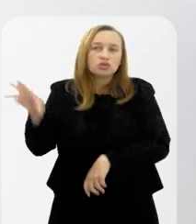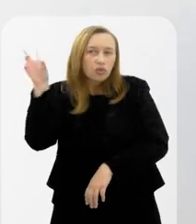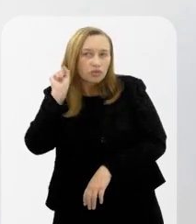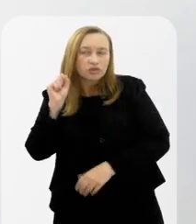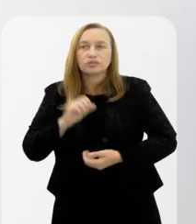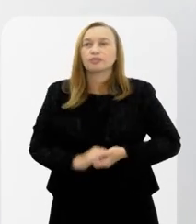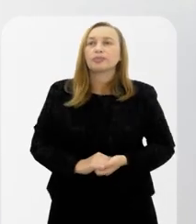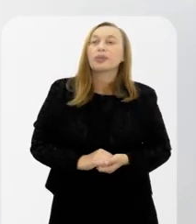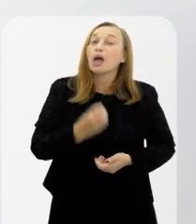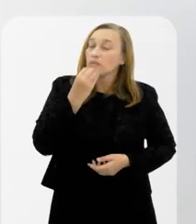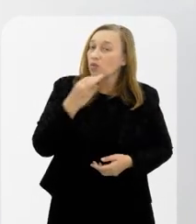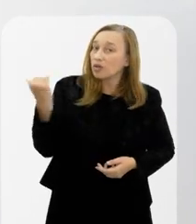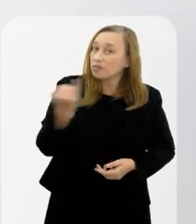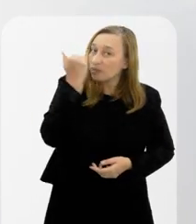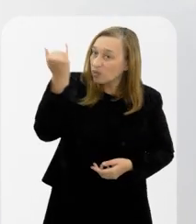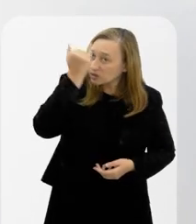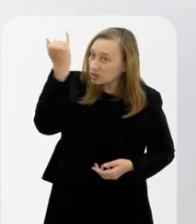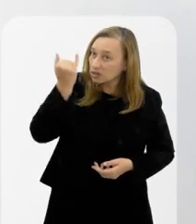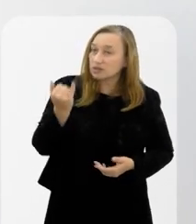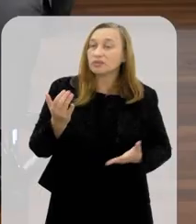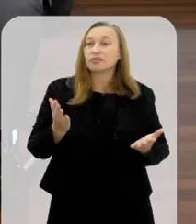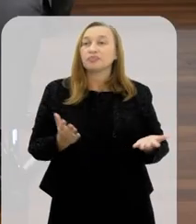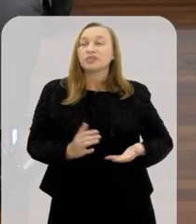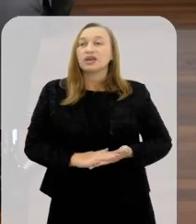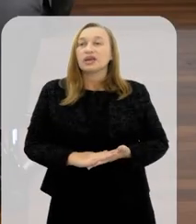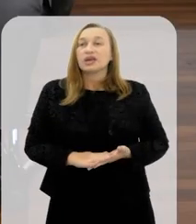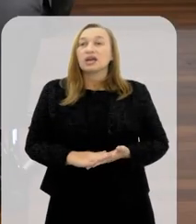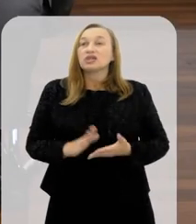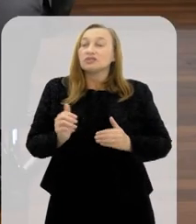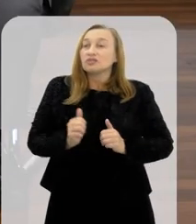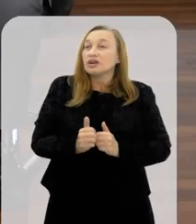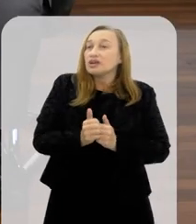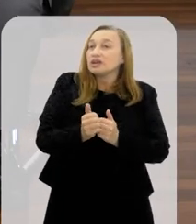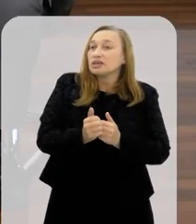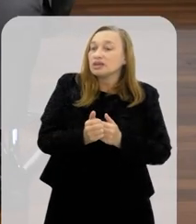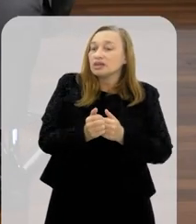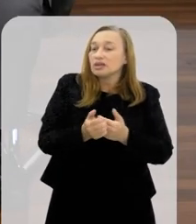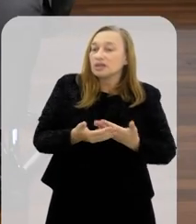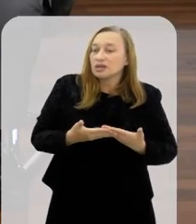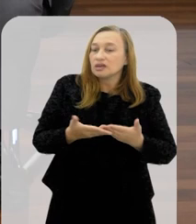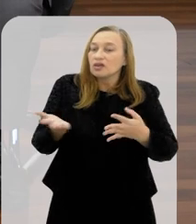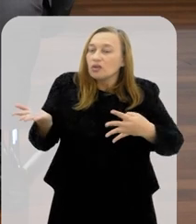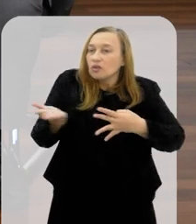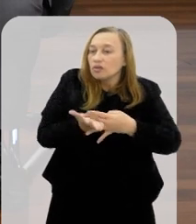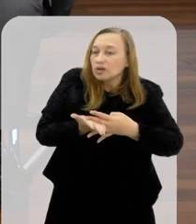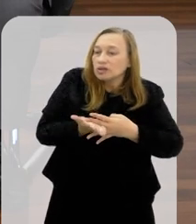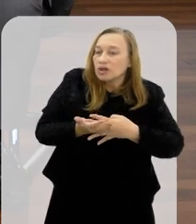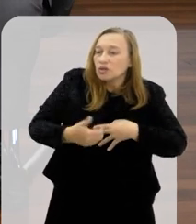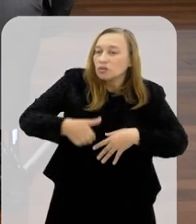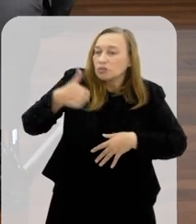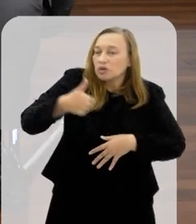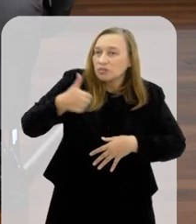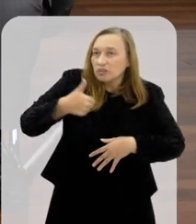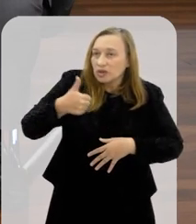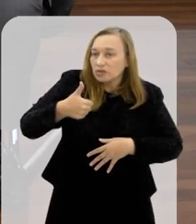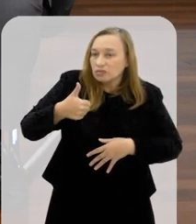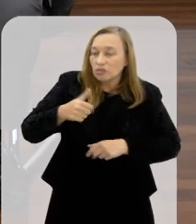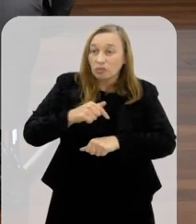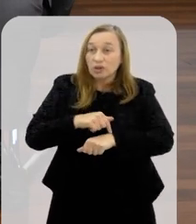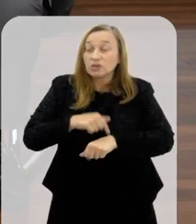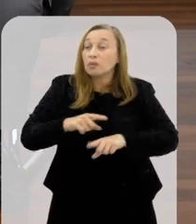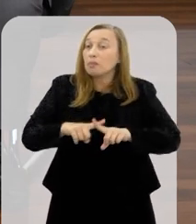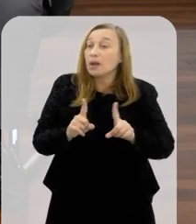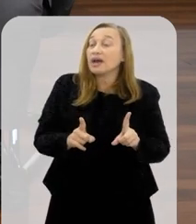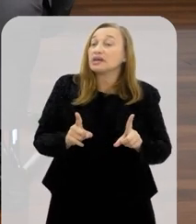ser ouvido bom muito importante isso a gente vai aqui encaminhando para pra grande reta do primeiro Bloco Eh